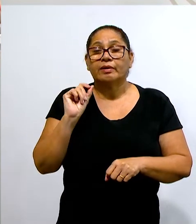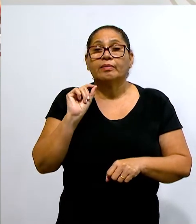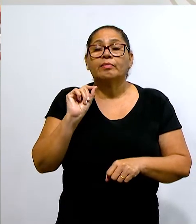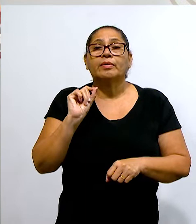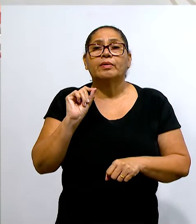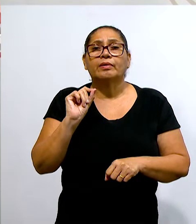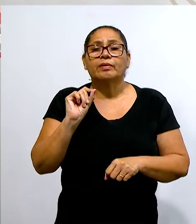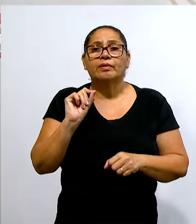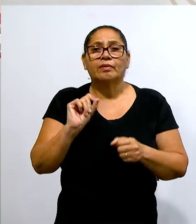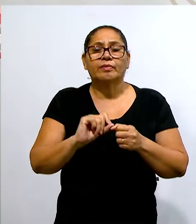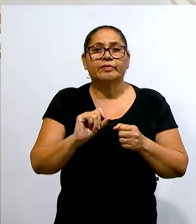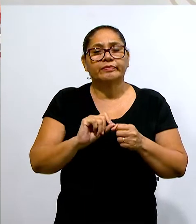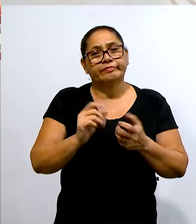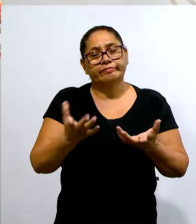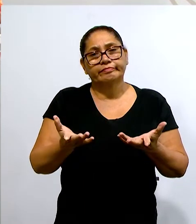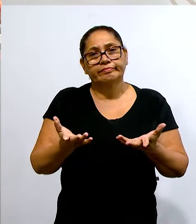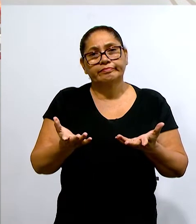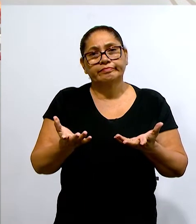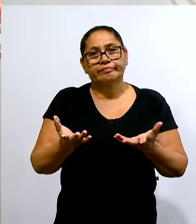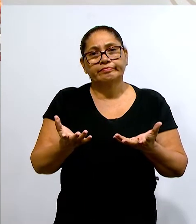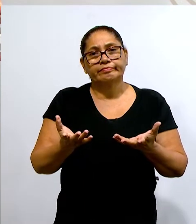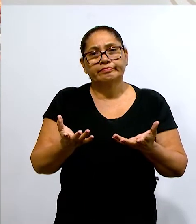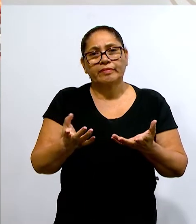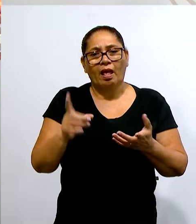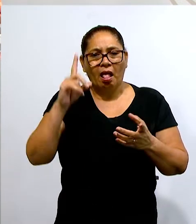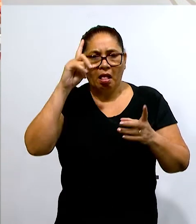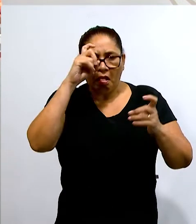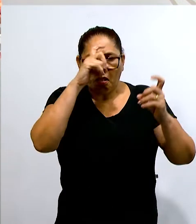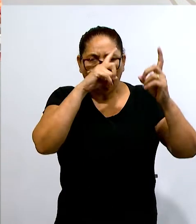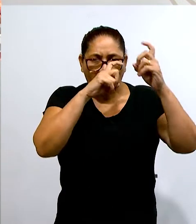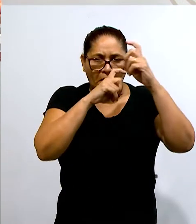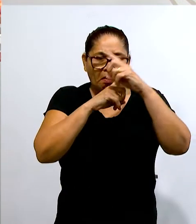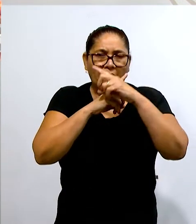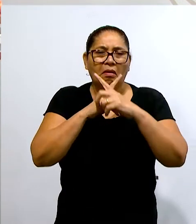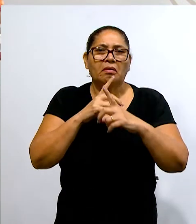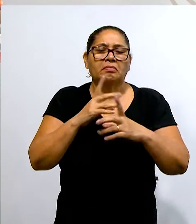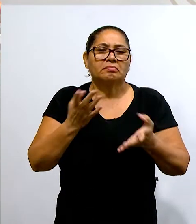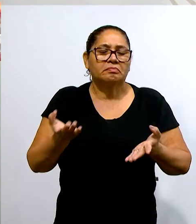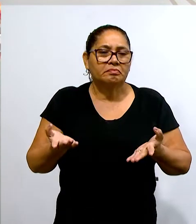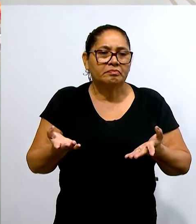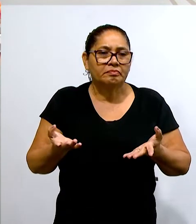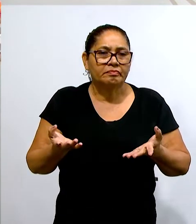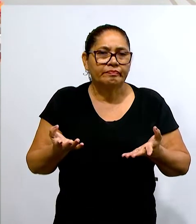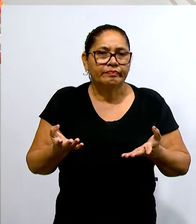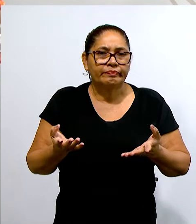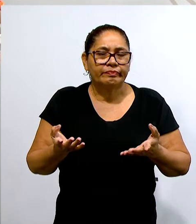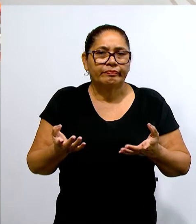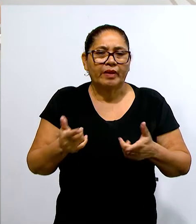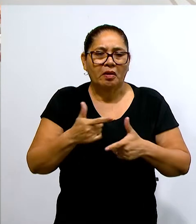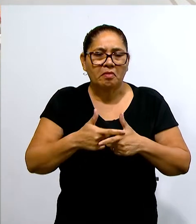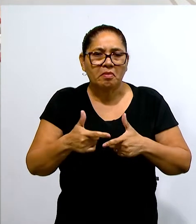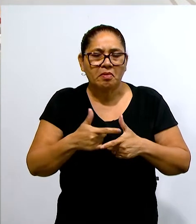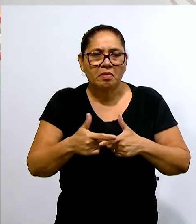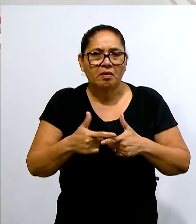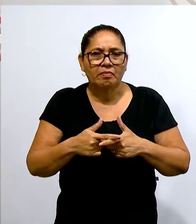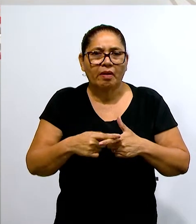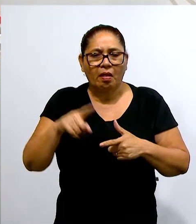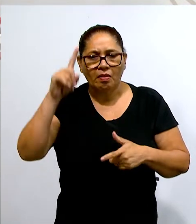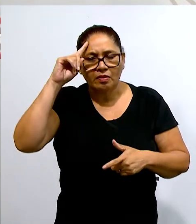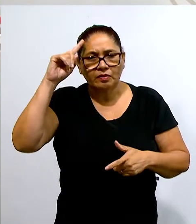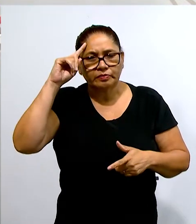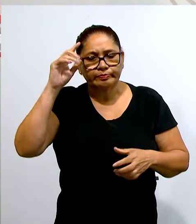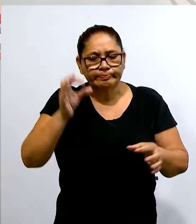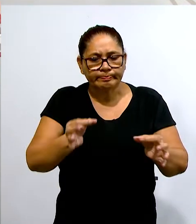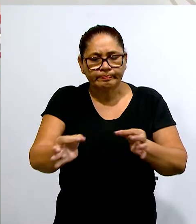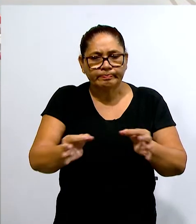age em uma determinada dificuldade. E ali As situações problemas, elas ocorrem no dia a dia, no planejamento